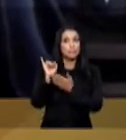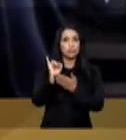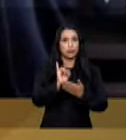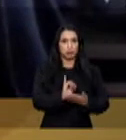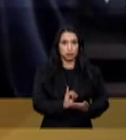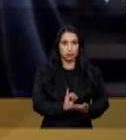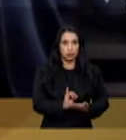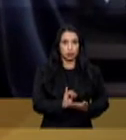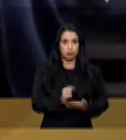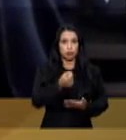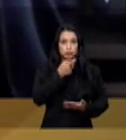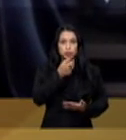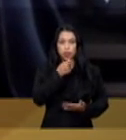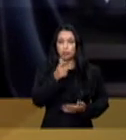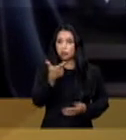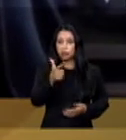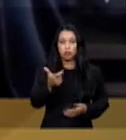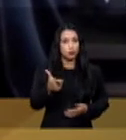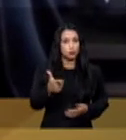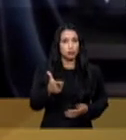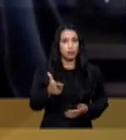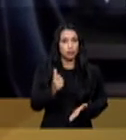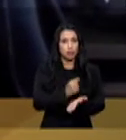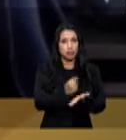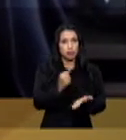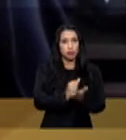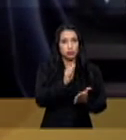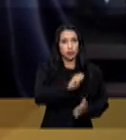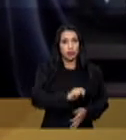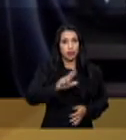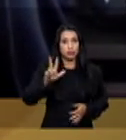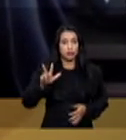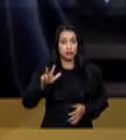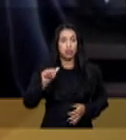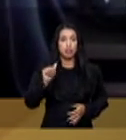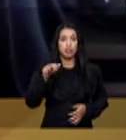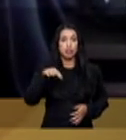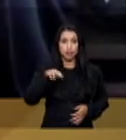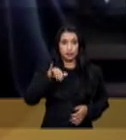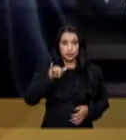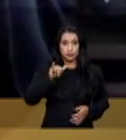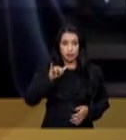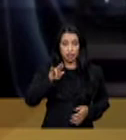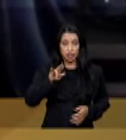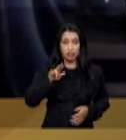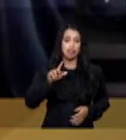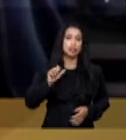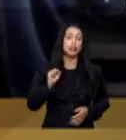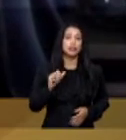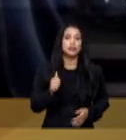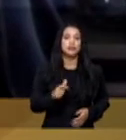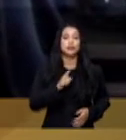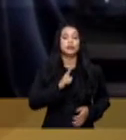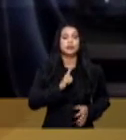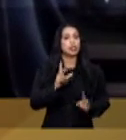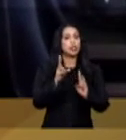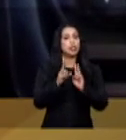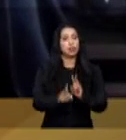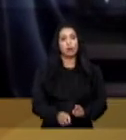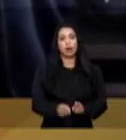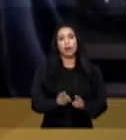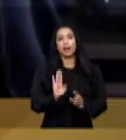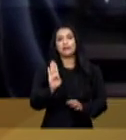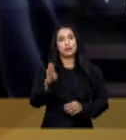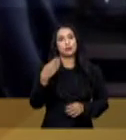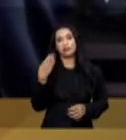de medicamento não registrado na Anvisa à falsificação ou adulteração de medicamento. Isso é o